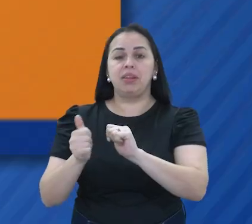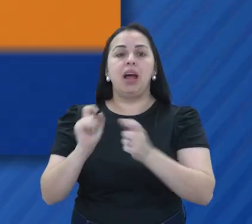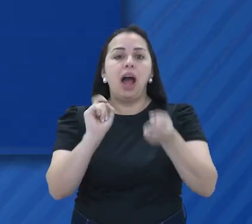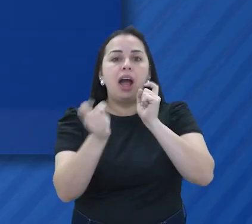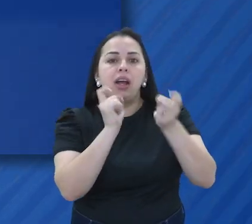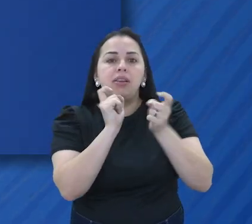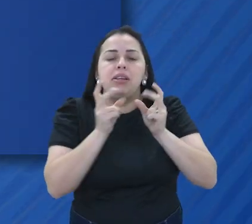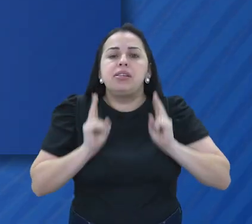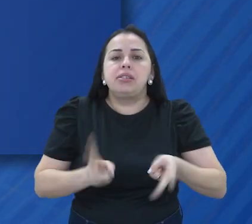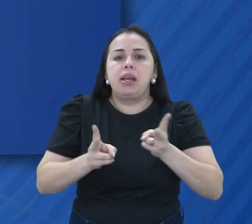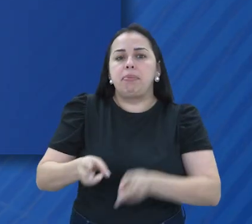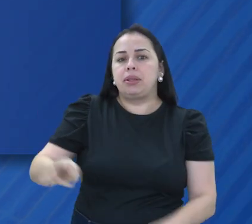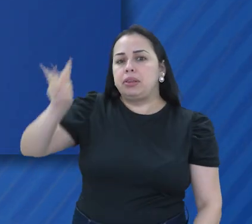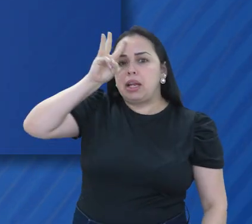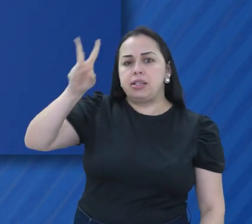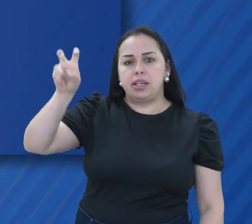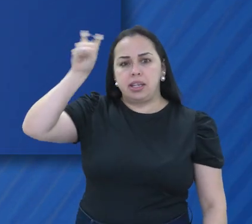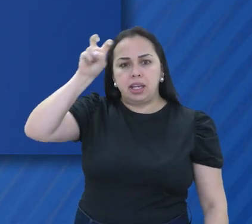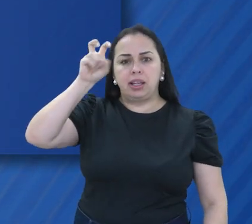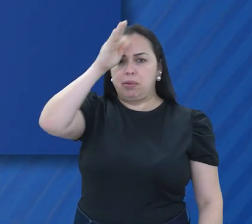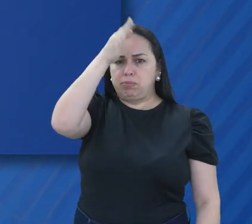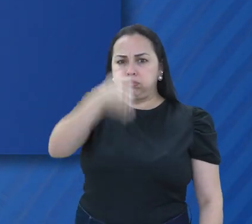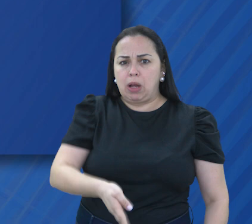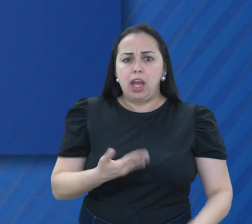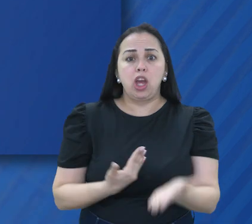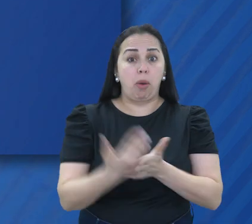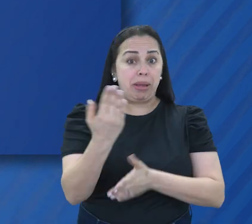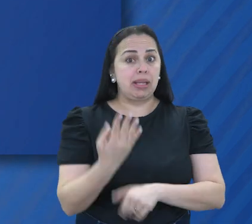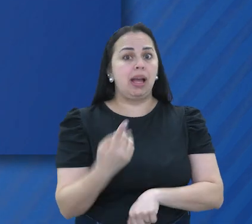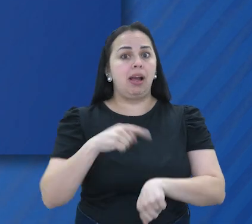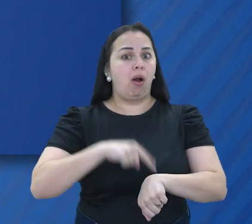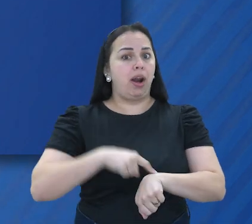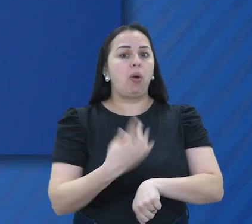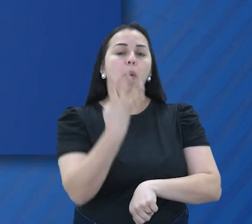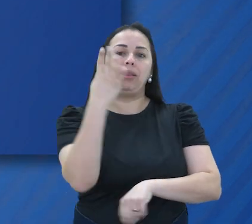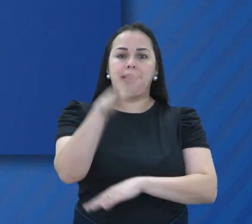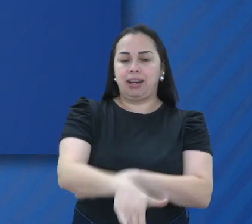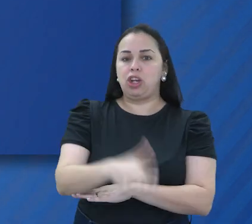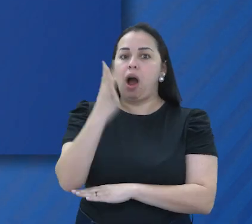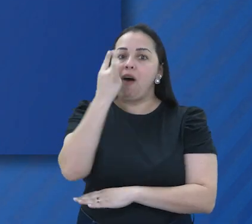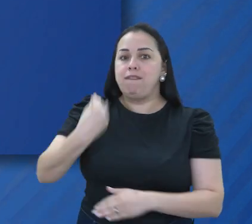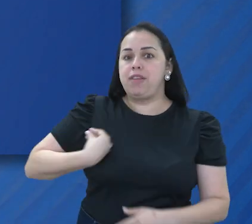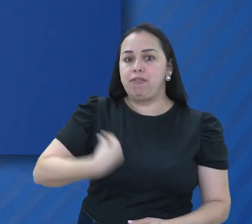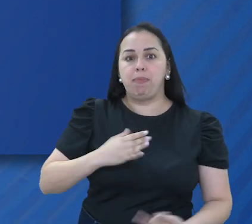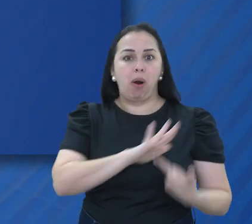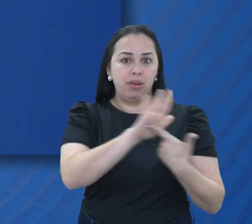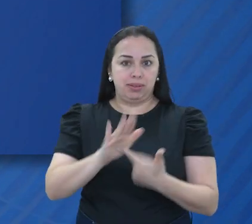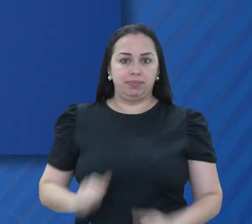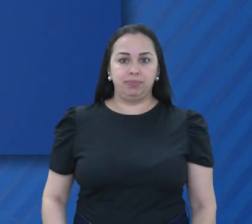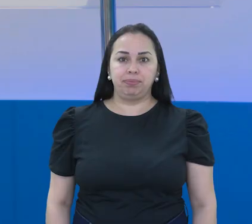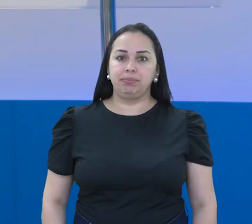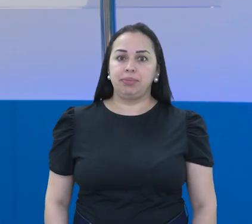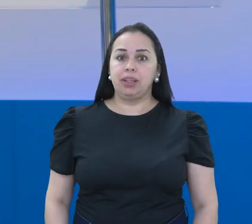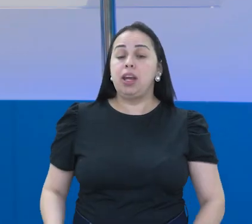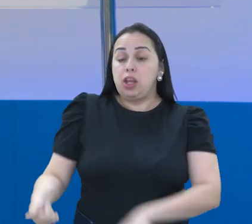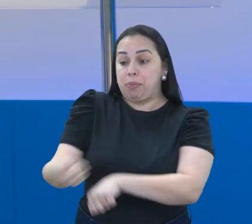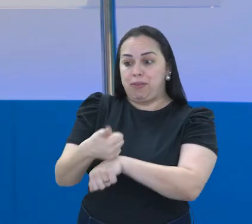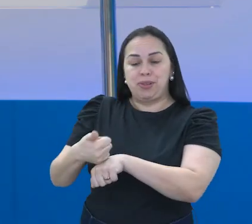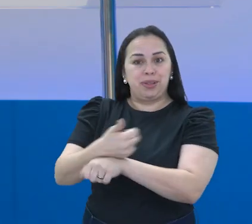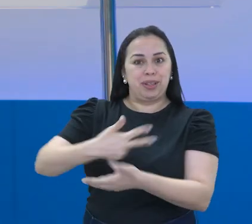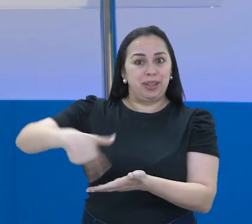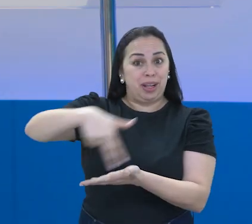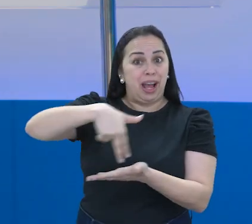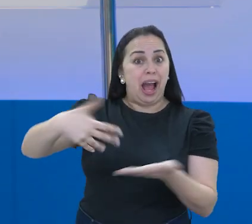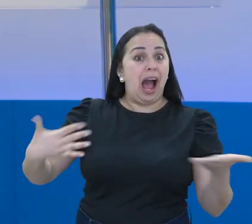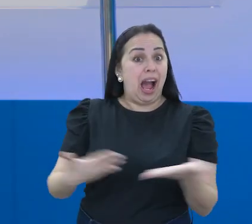Paralimpíadas. As sessões de Câmara são realizadas todas as terças e quintas, a partir das 4 horas da tarde, com transmissão ao vivo. E profissionais